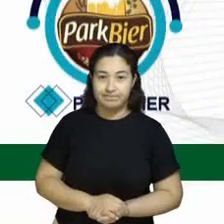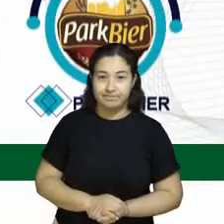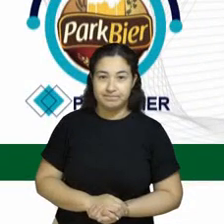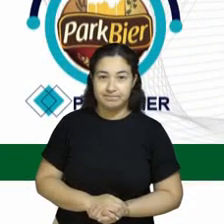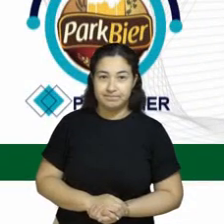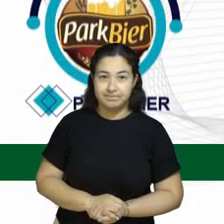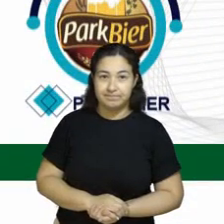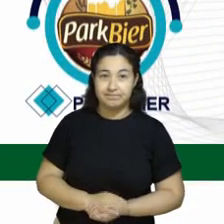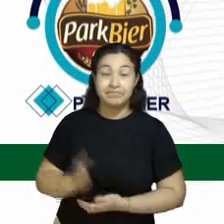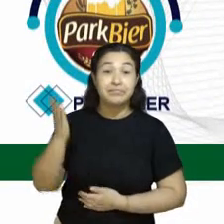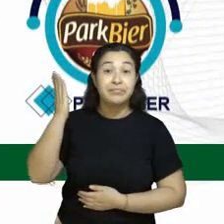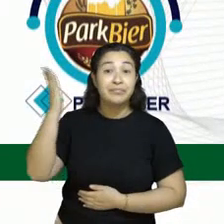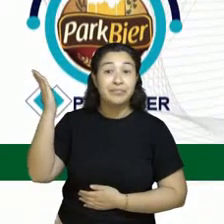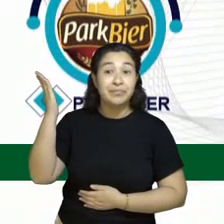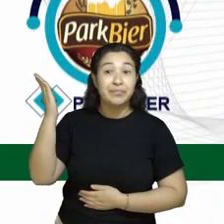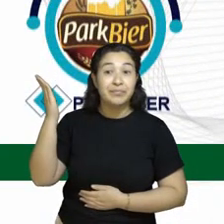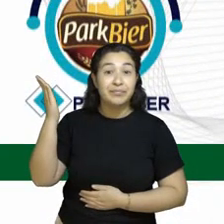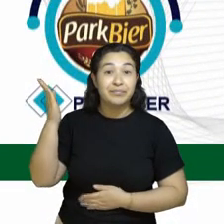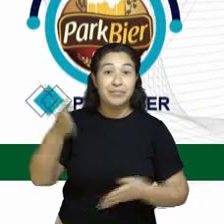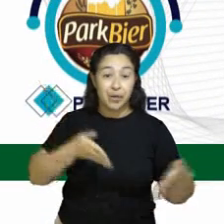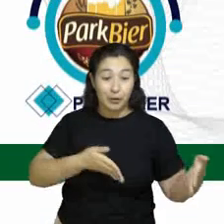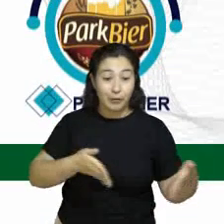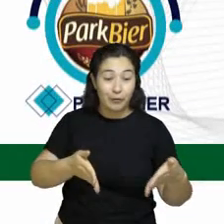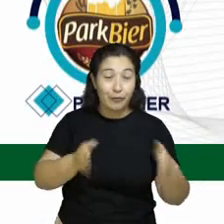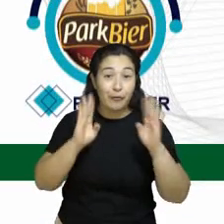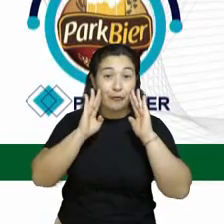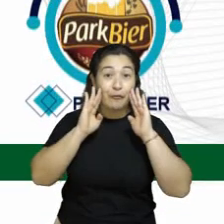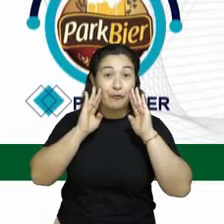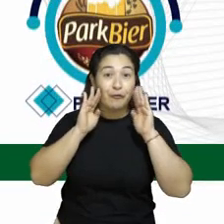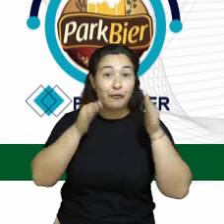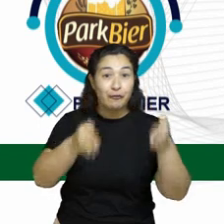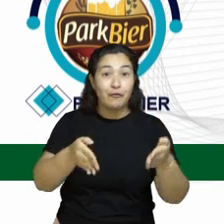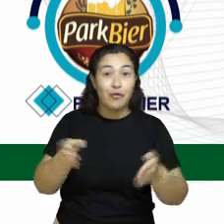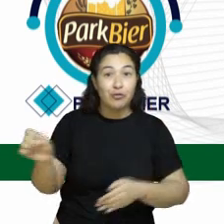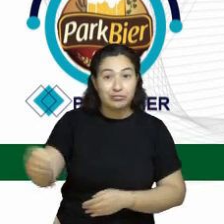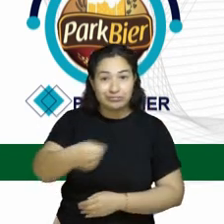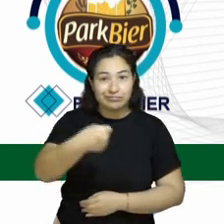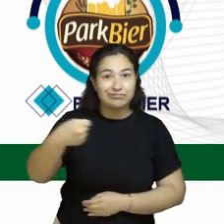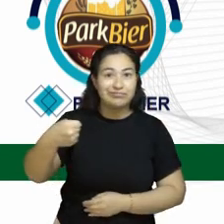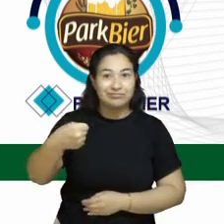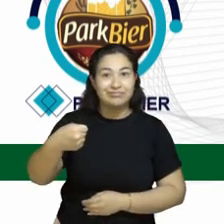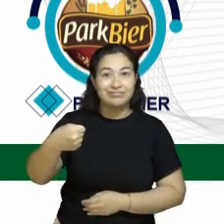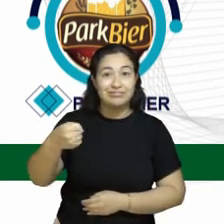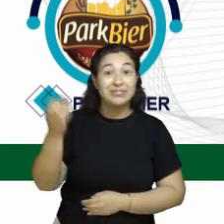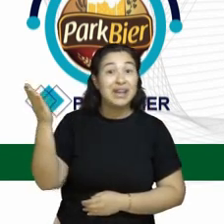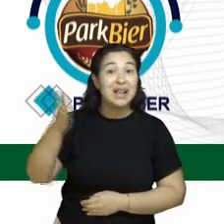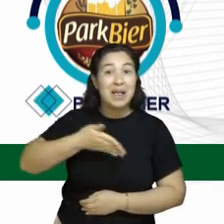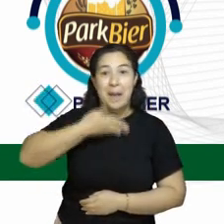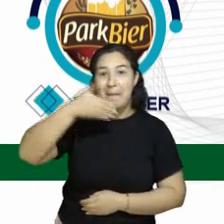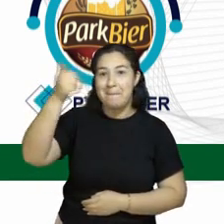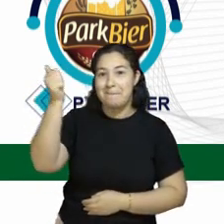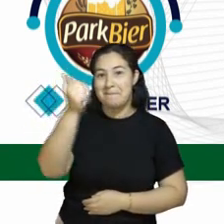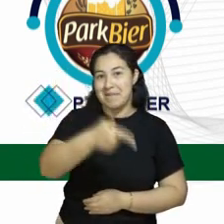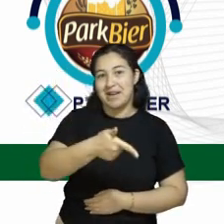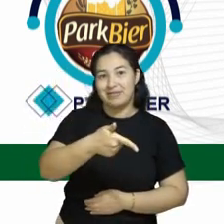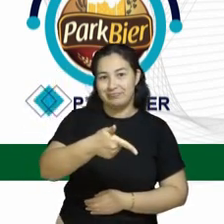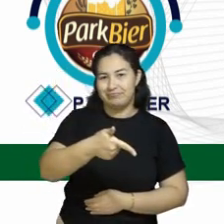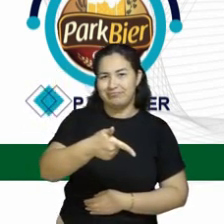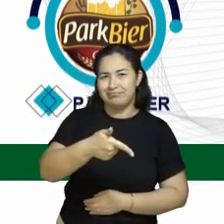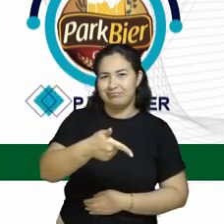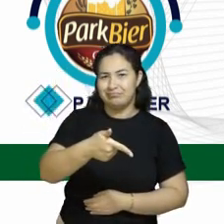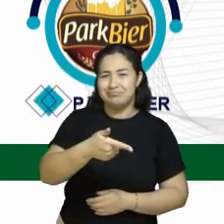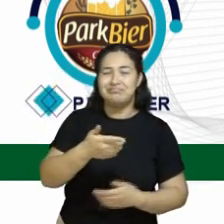Nasce o circuito cervejeiro do Extremo Oeste de Santa Catarina, o melhor circuito cervejeiro de Santa Catarina,